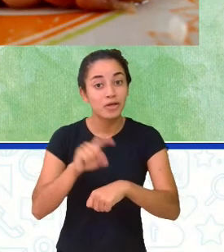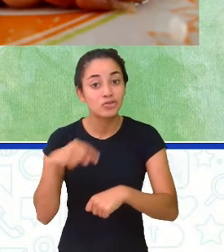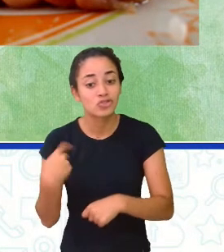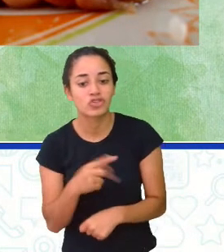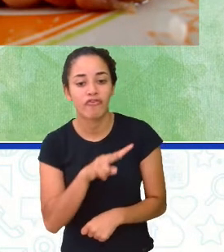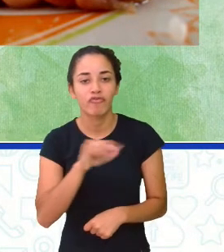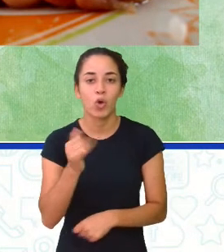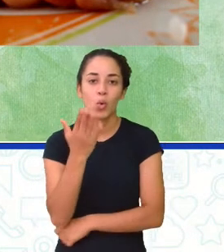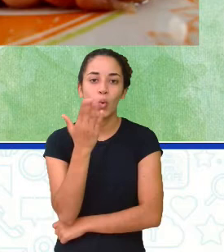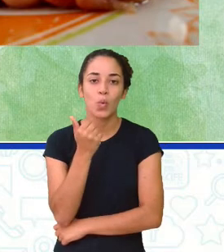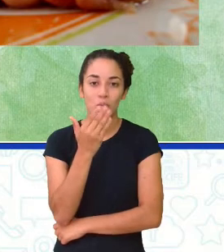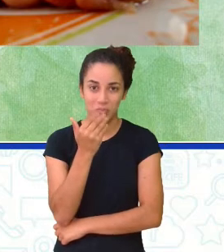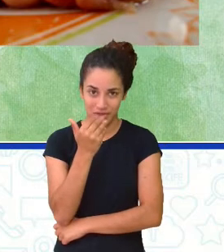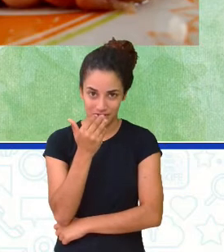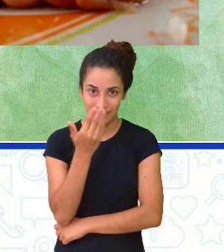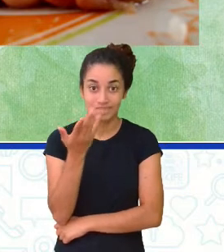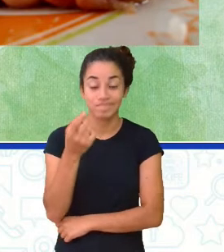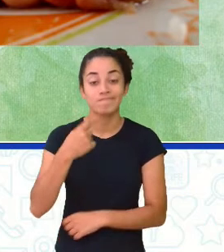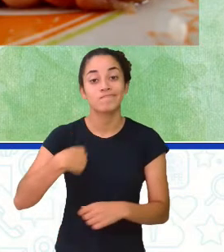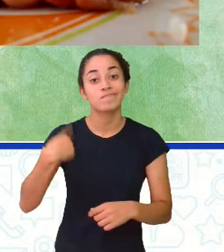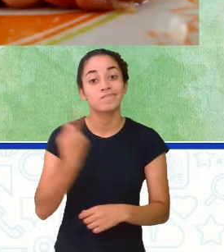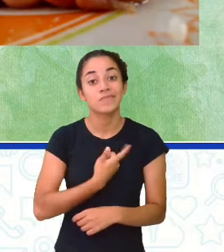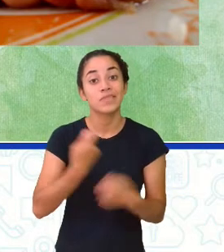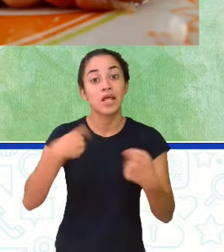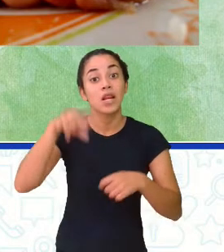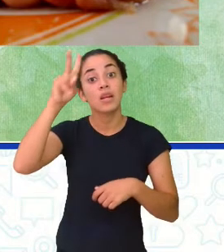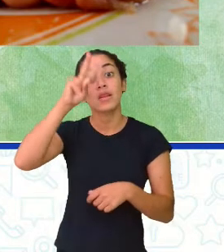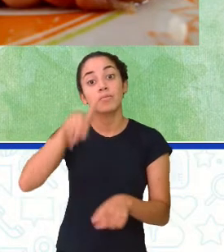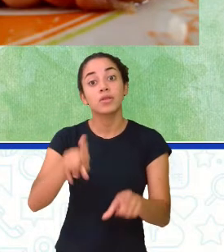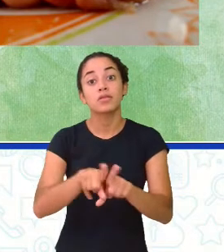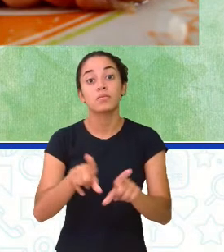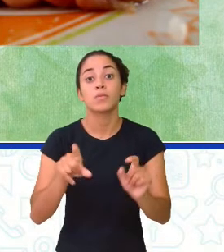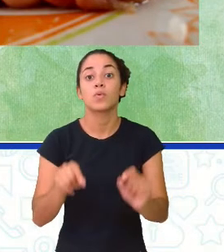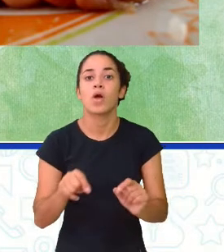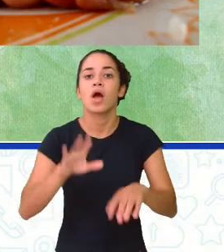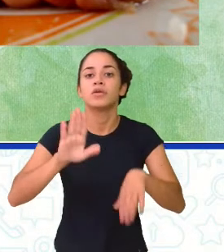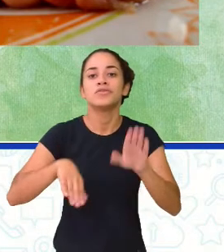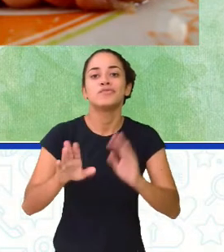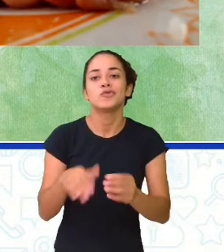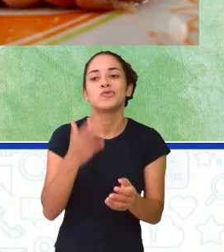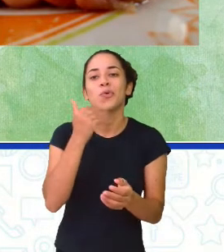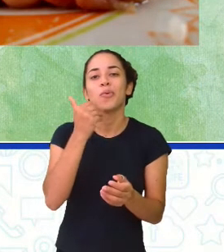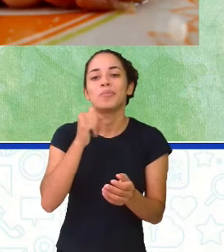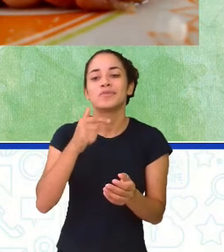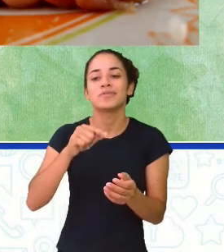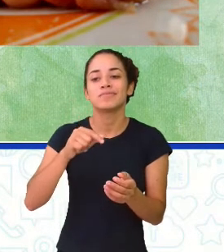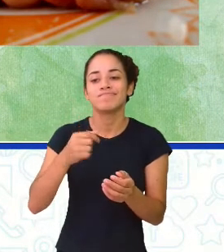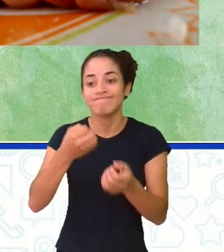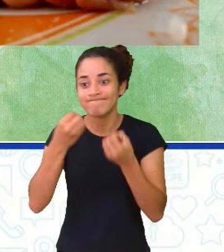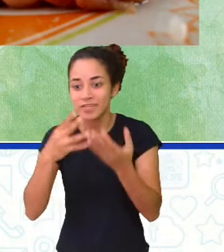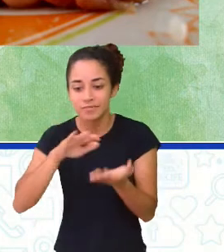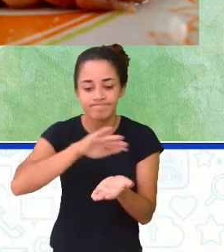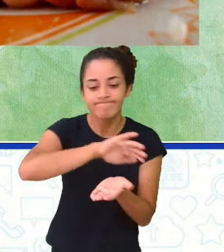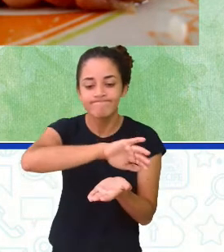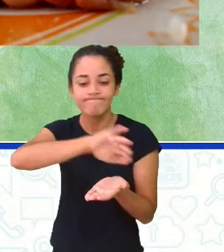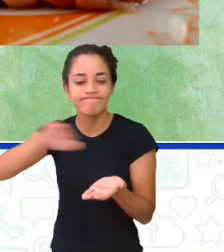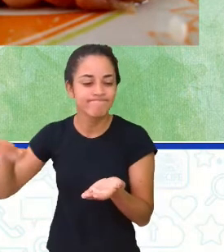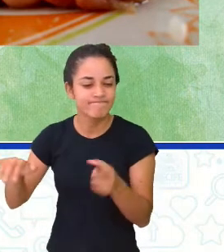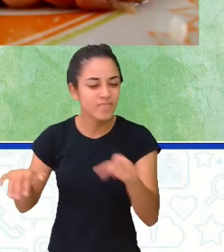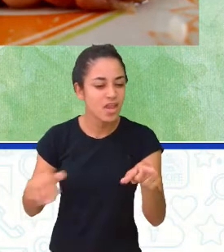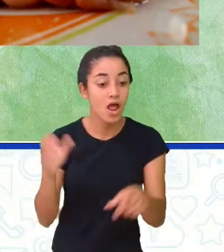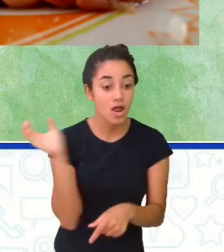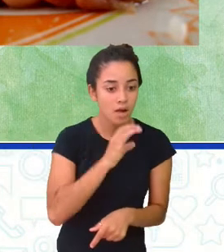uma alimentação. Lembrando também que muitas vezes a gente descarta um alimento nutritivo para ter um alimento mais